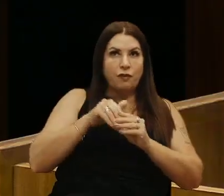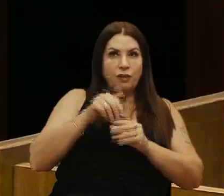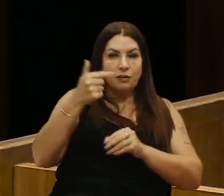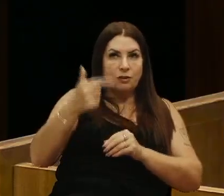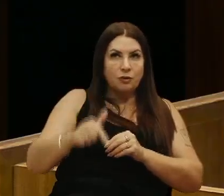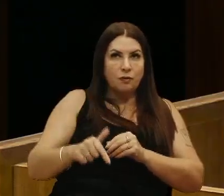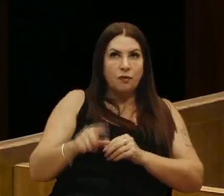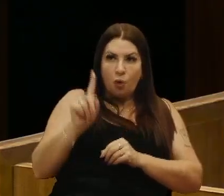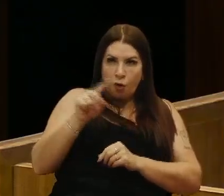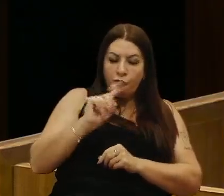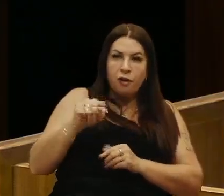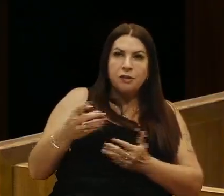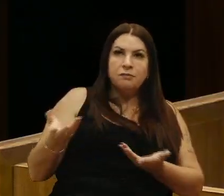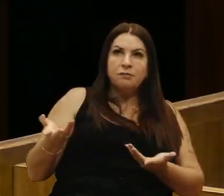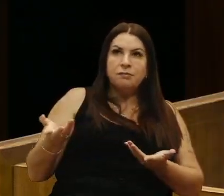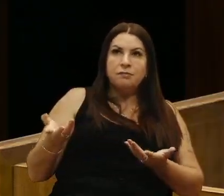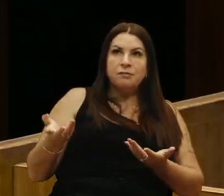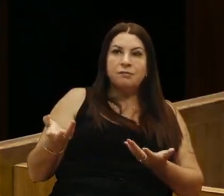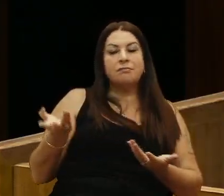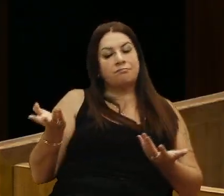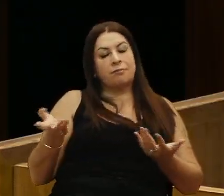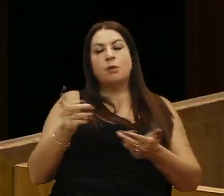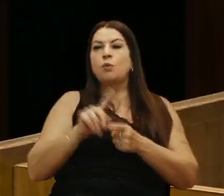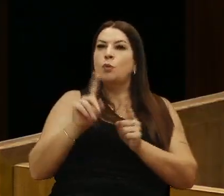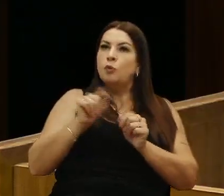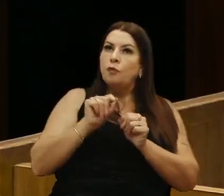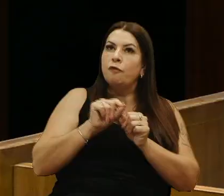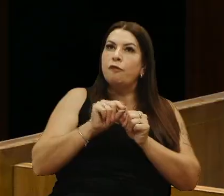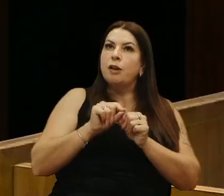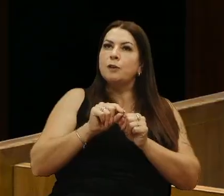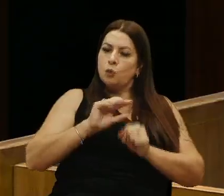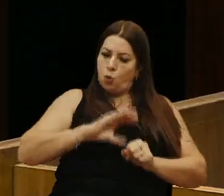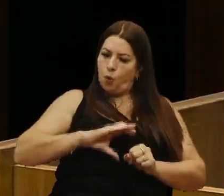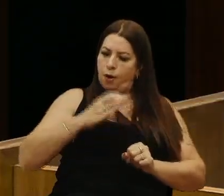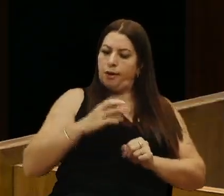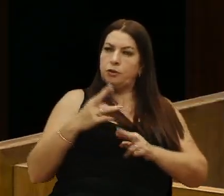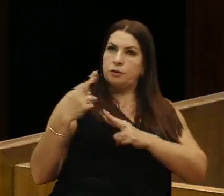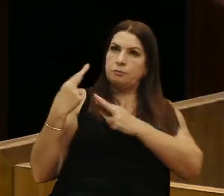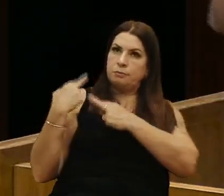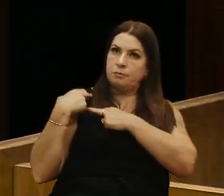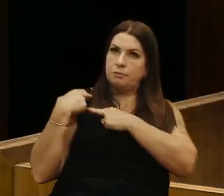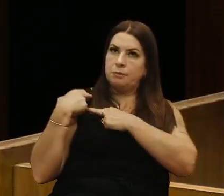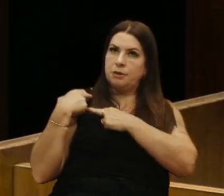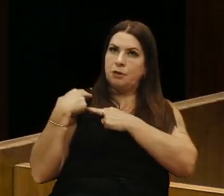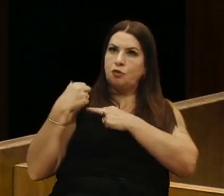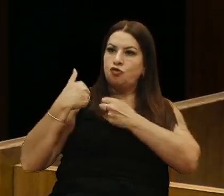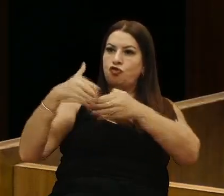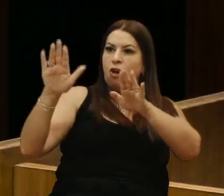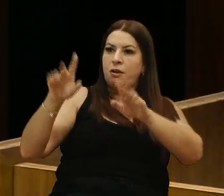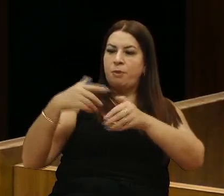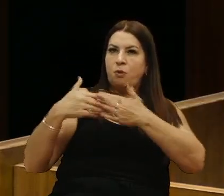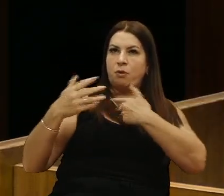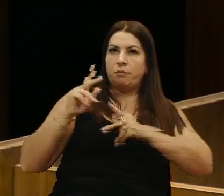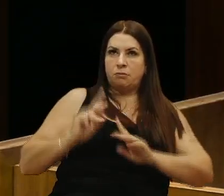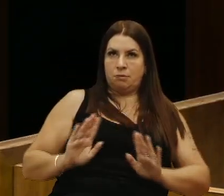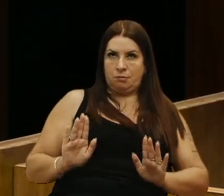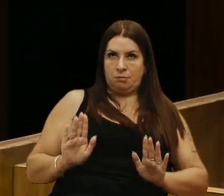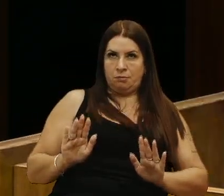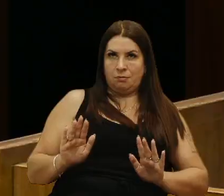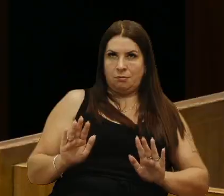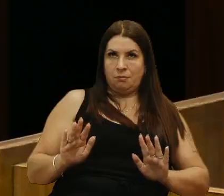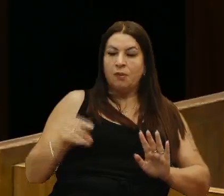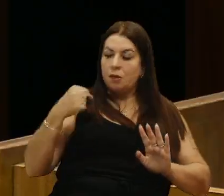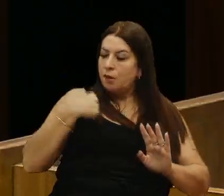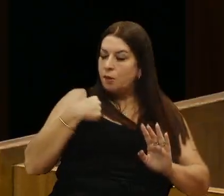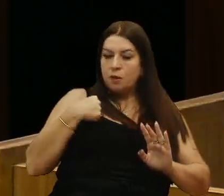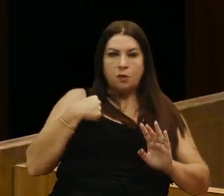novamente. Ou não foi assim? Então, quando a gente faz com coragem e responsabilidade, não se joga para a torcida. E